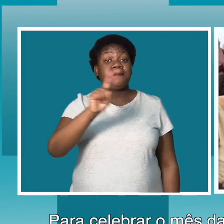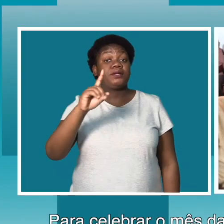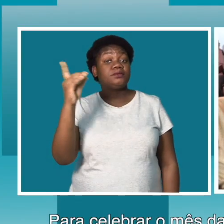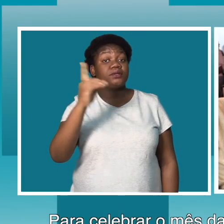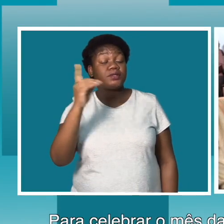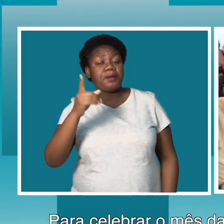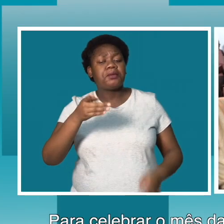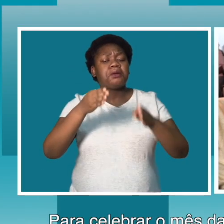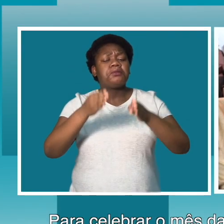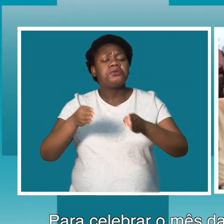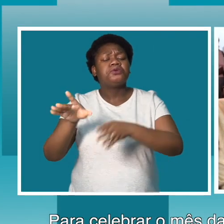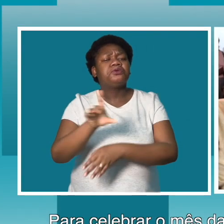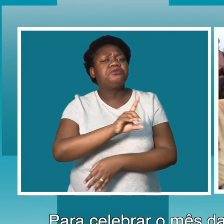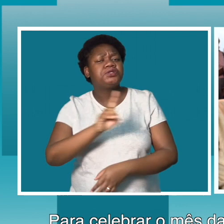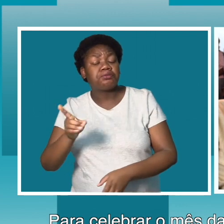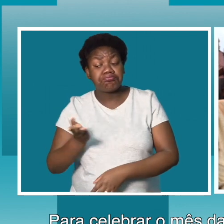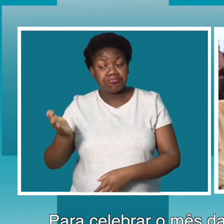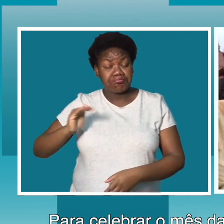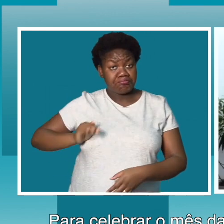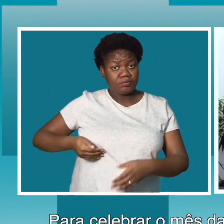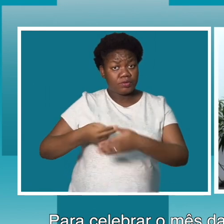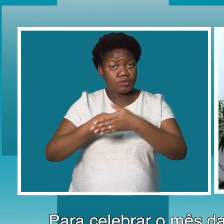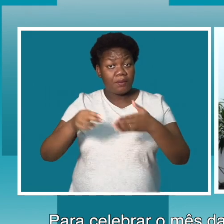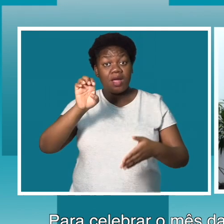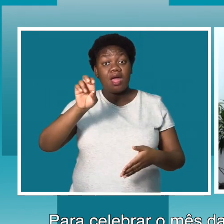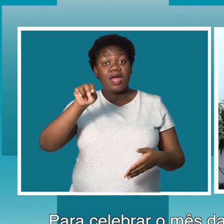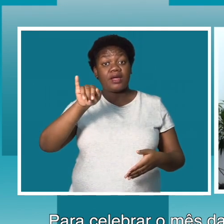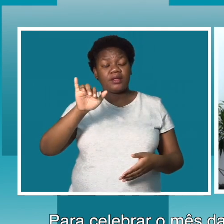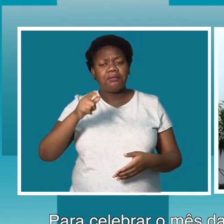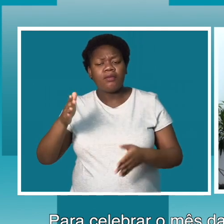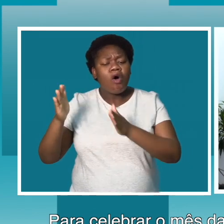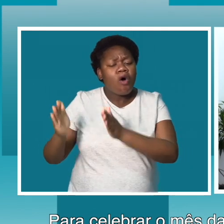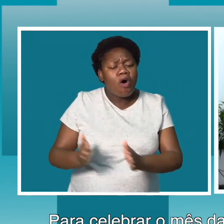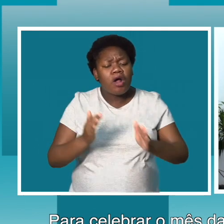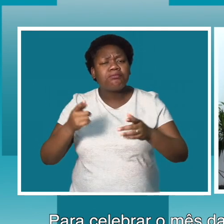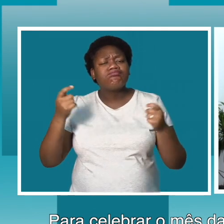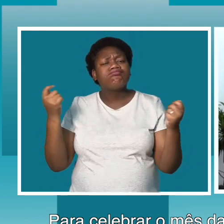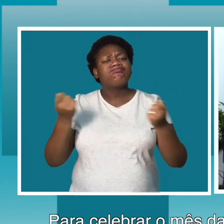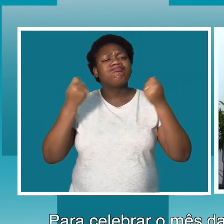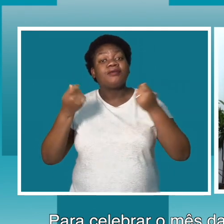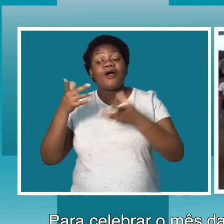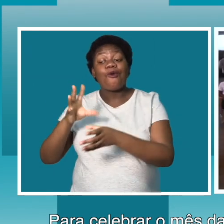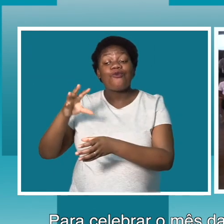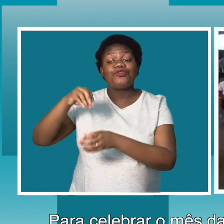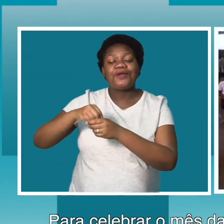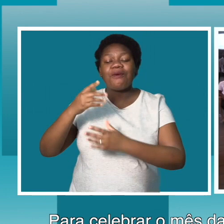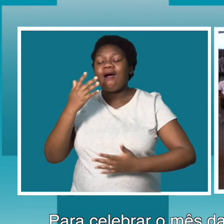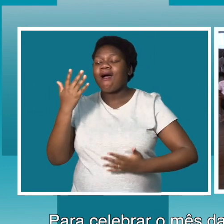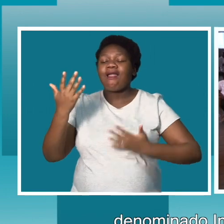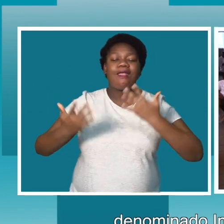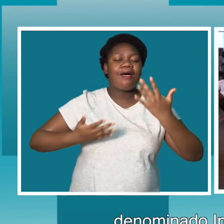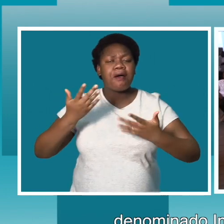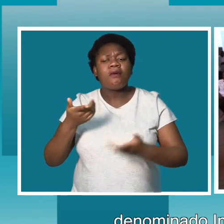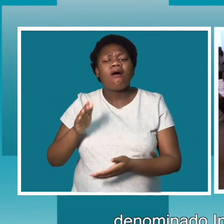Para celebrar o mês da pessoa com deficiência, a ativista social Enia Lipanga organizou um evento